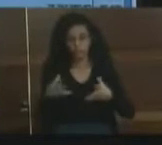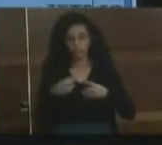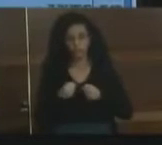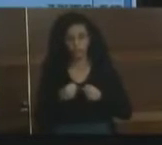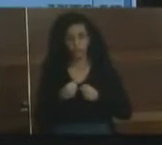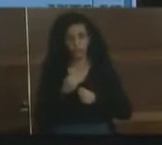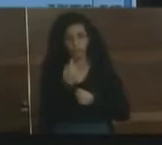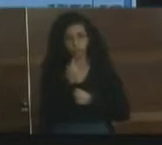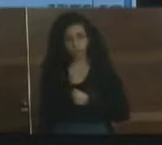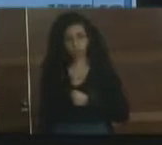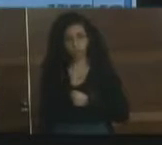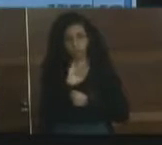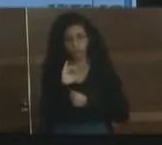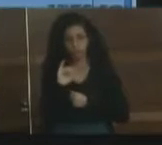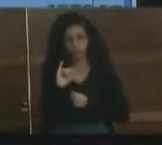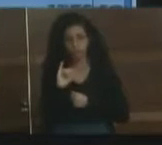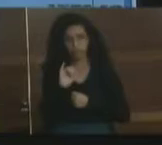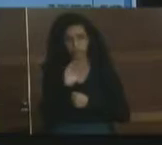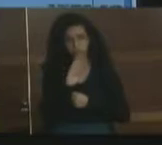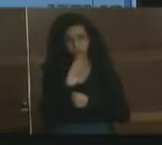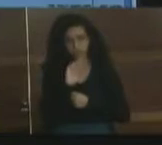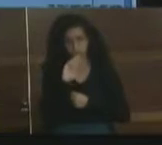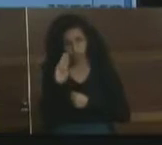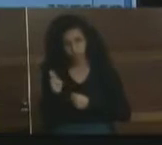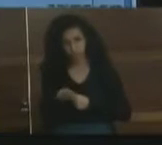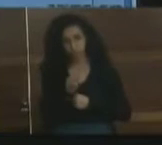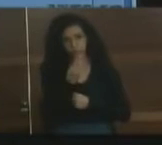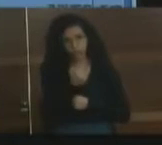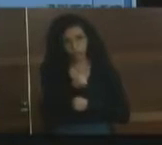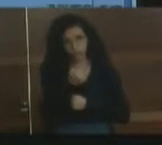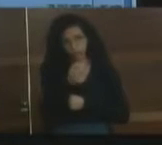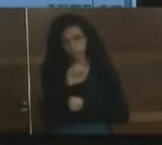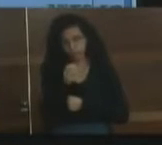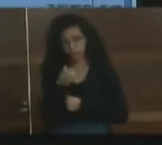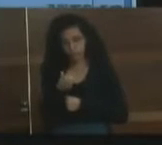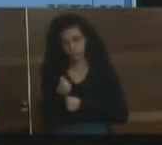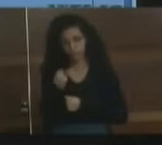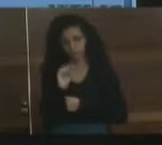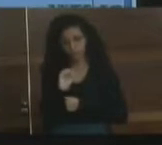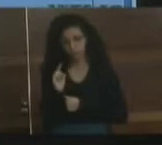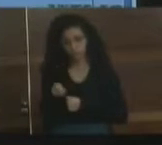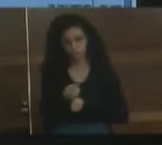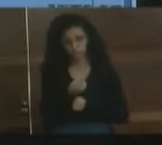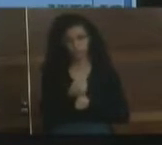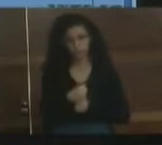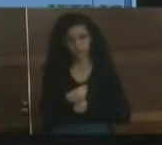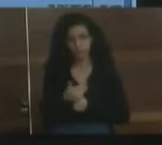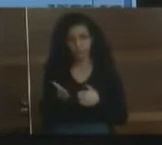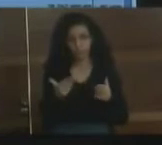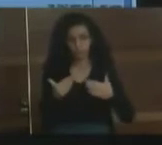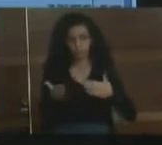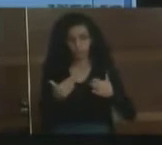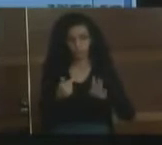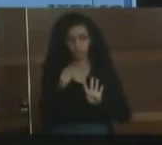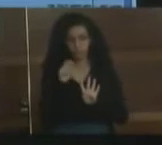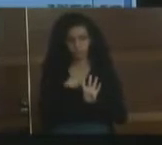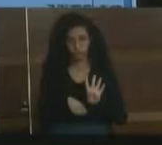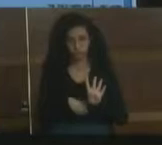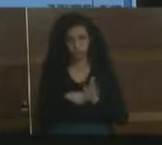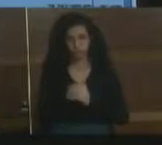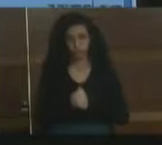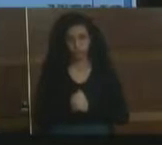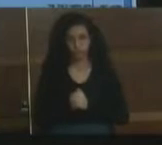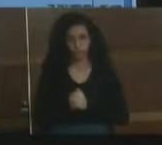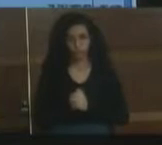um bilhão 126 milhões 953 mil arrecadada no terceiro